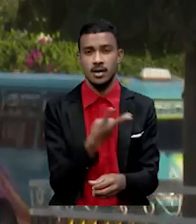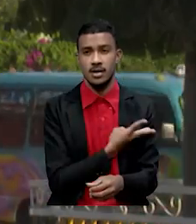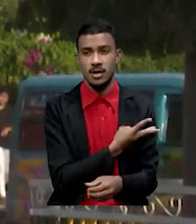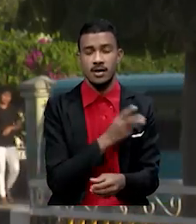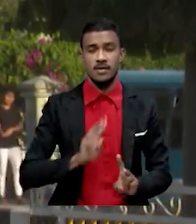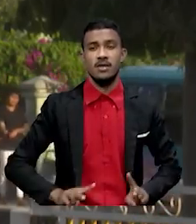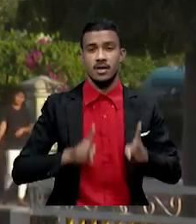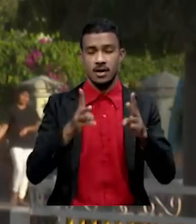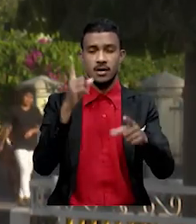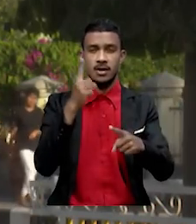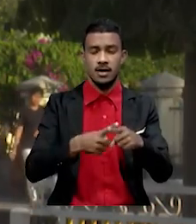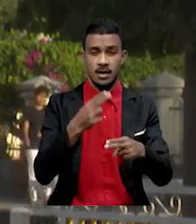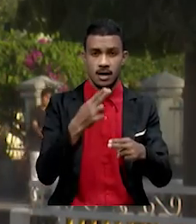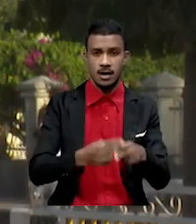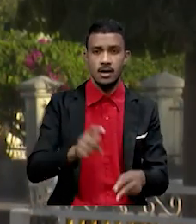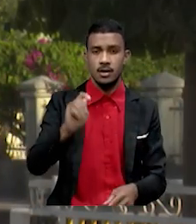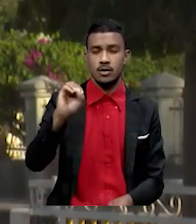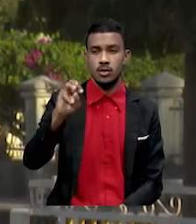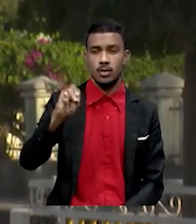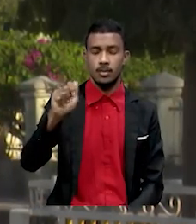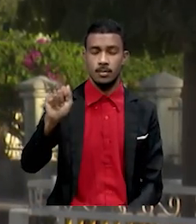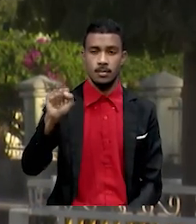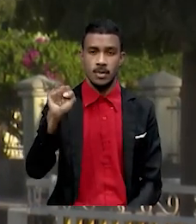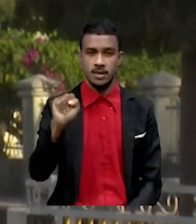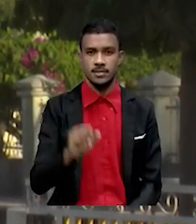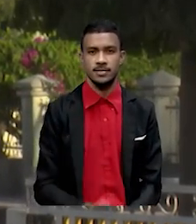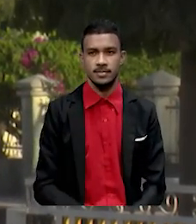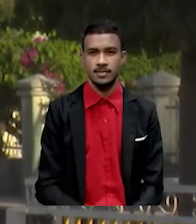Lemos, alias Ilibui Carlele.